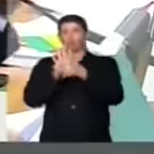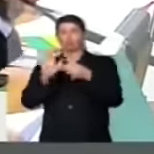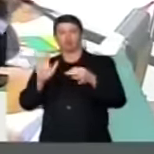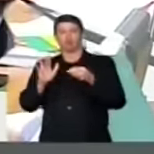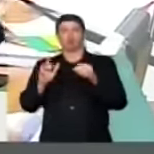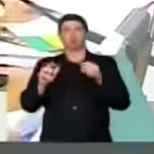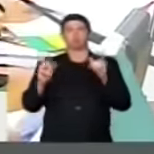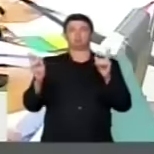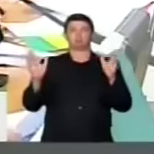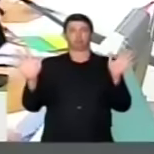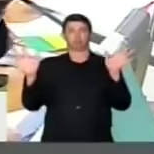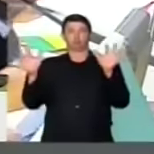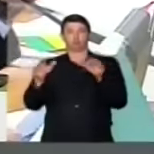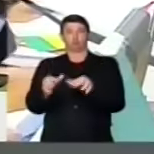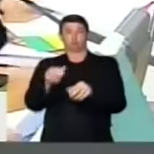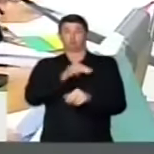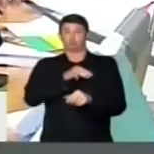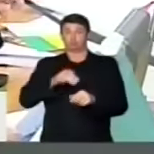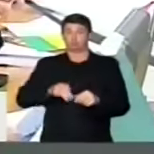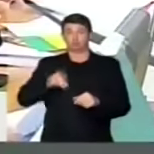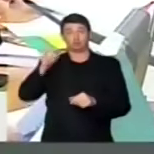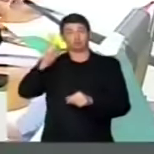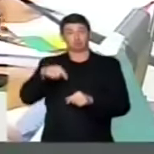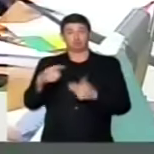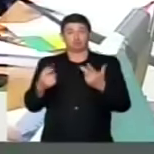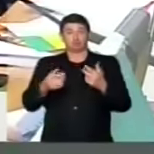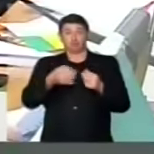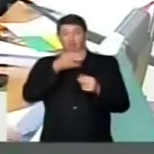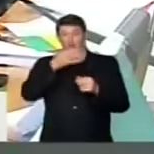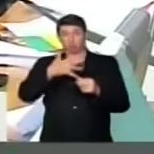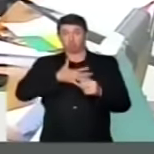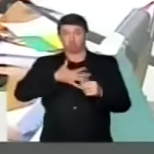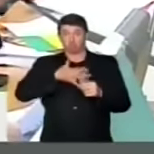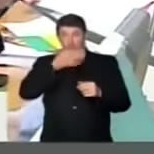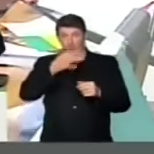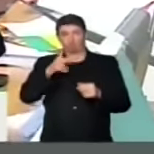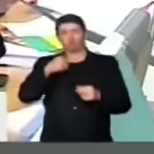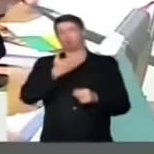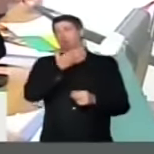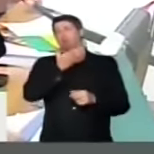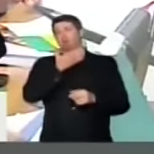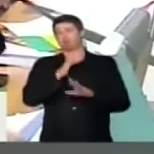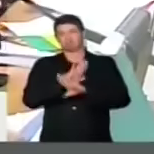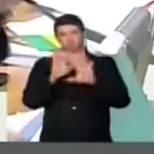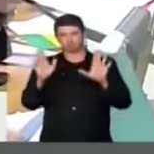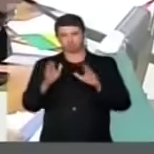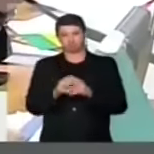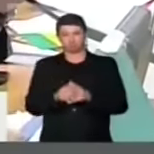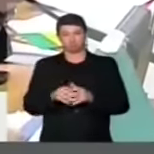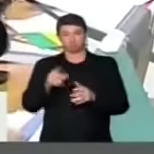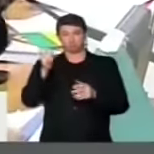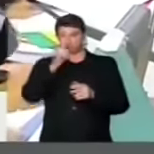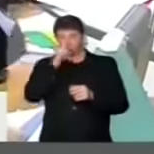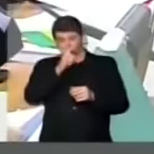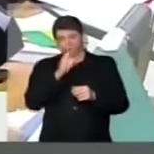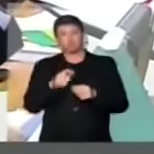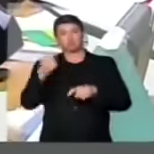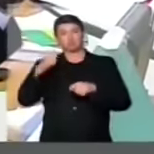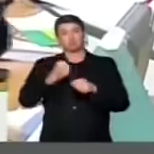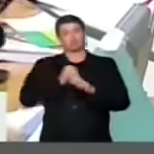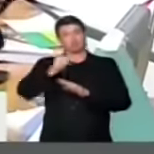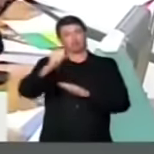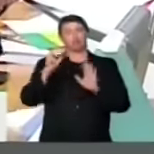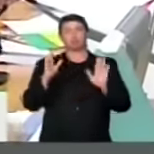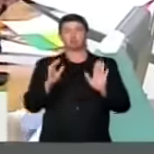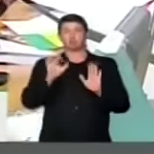aqui à baila pelo ministro são argumentos, a meu sentir, falaciosos, inverídicos e que precisam ser